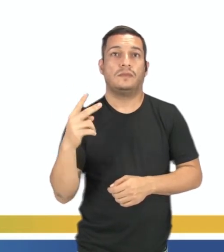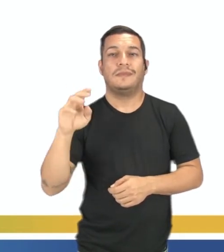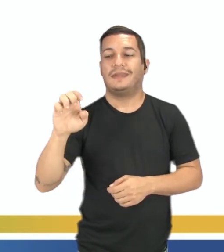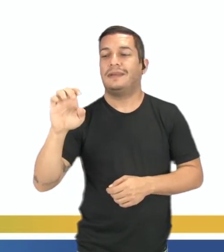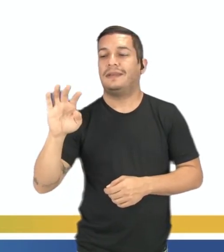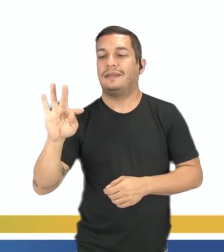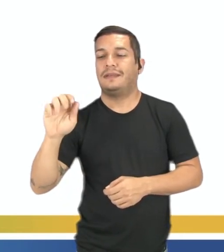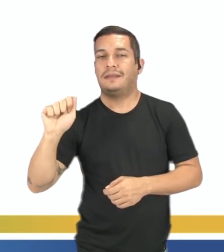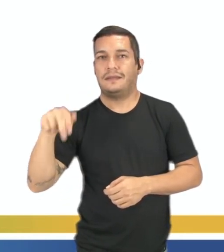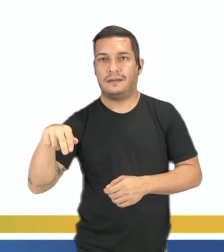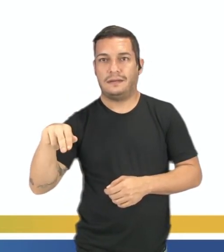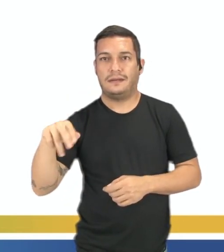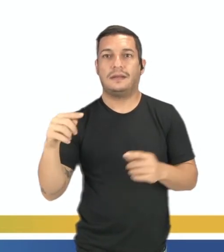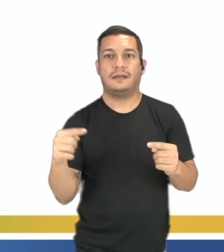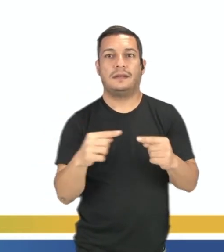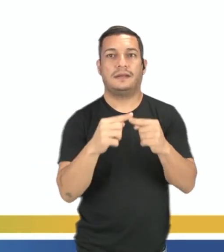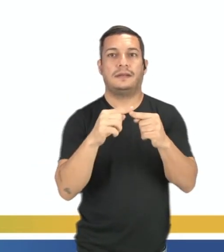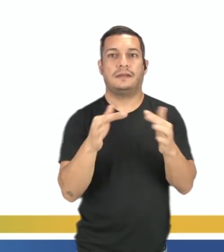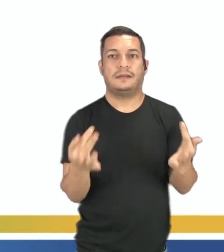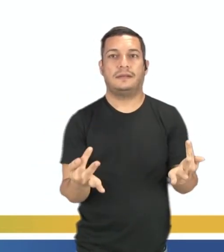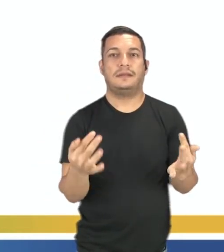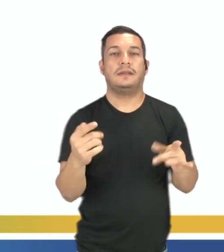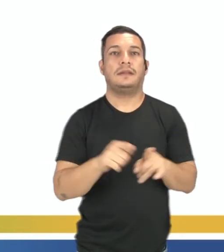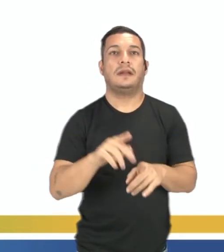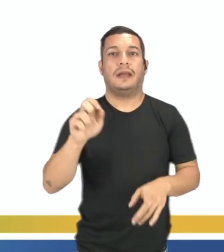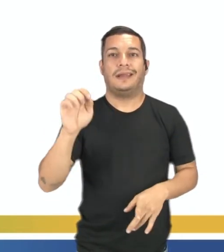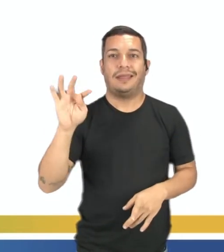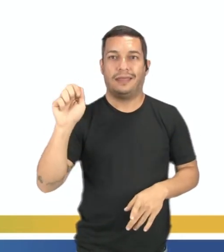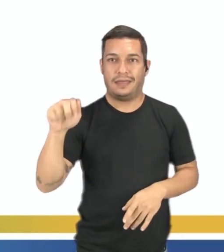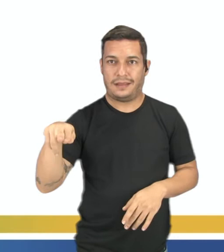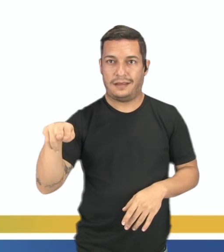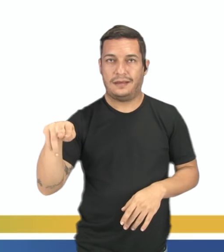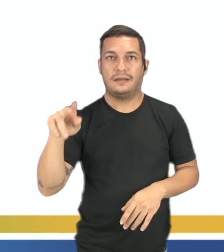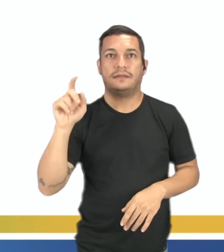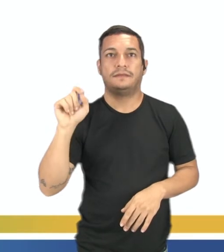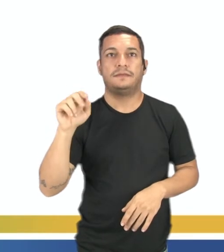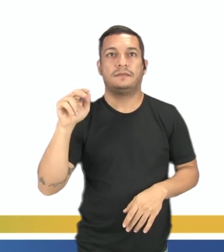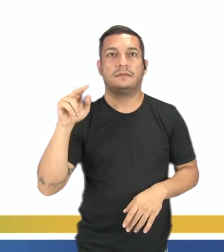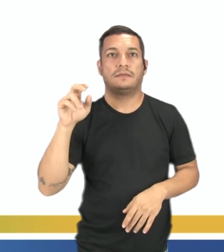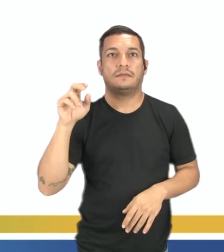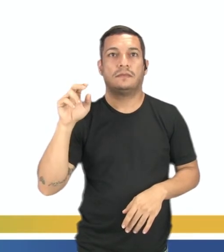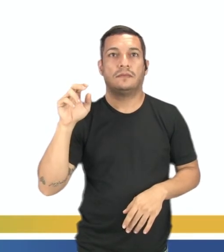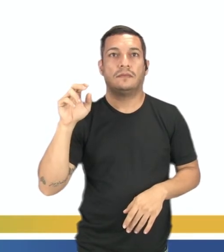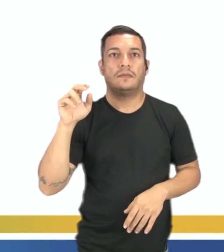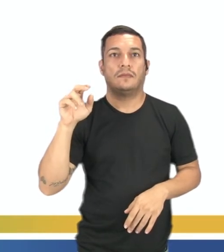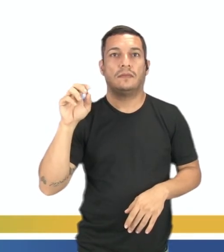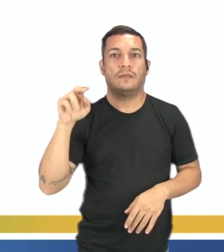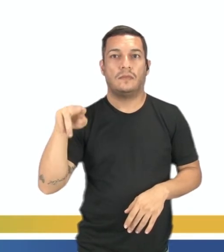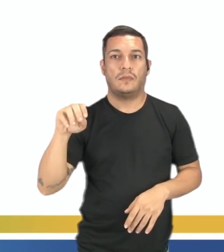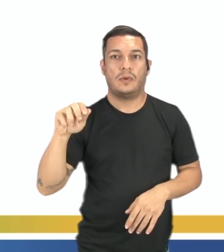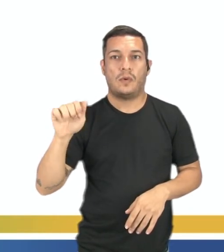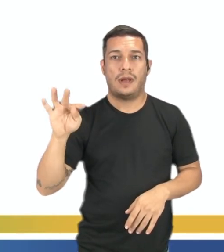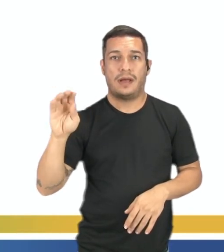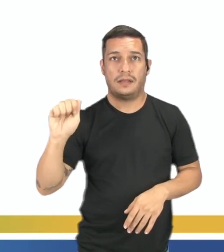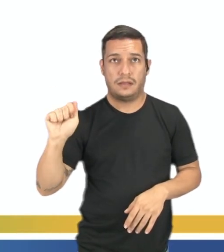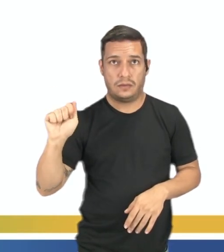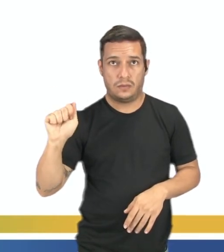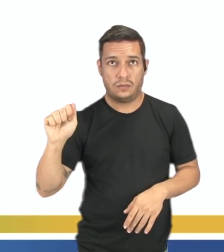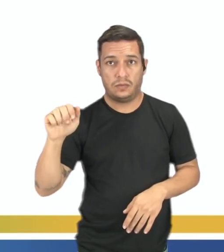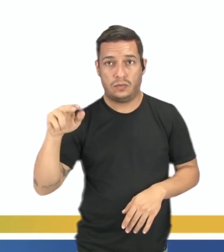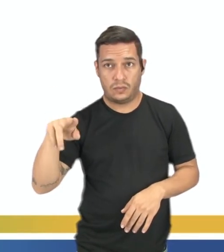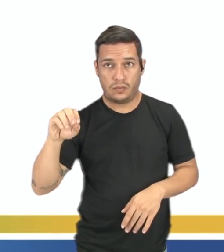dois é tam ligação simples hum ethan no ato de a um carbono